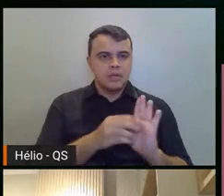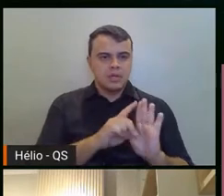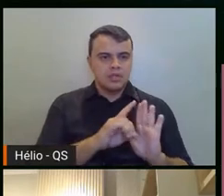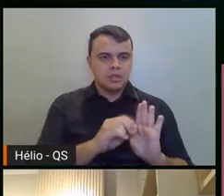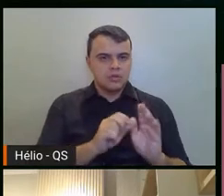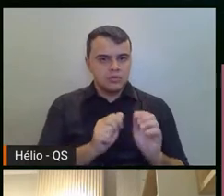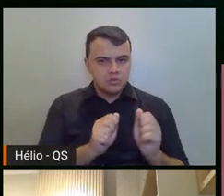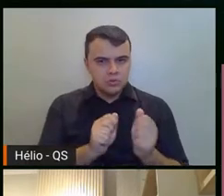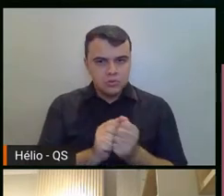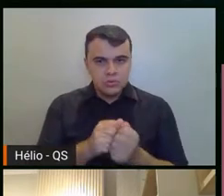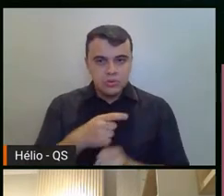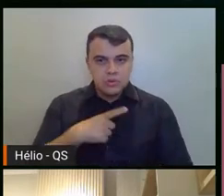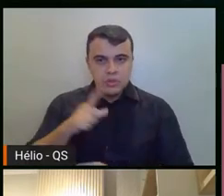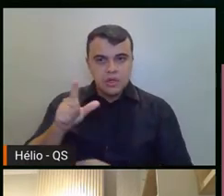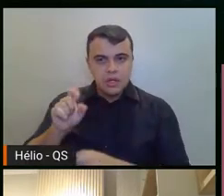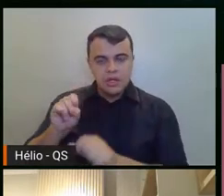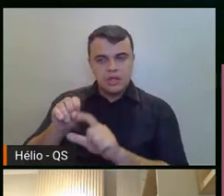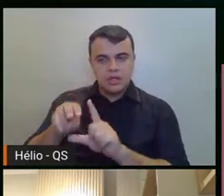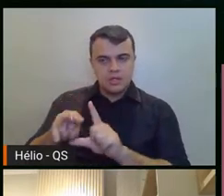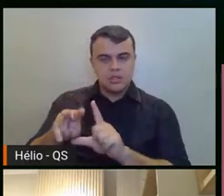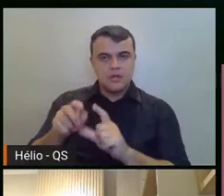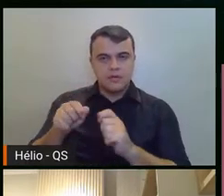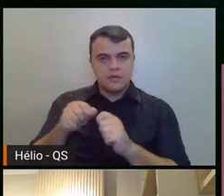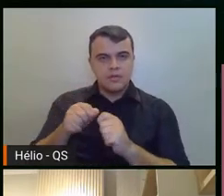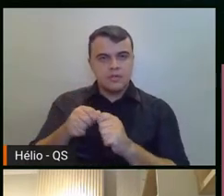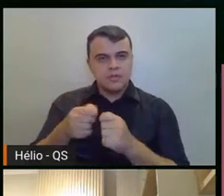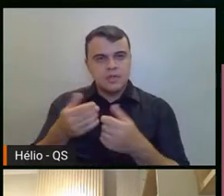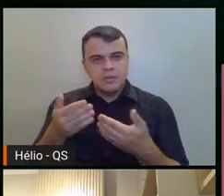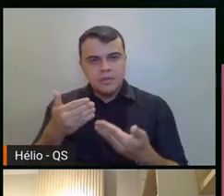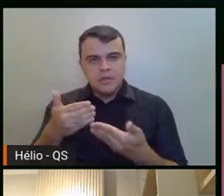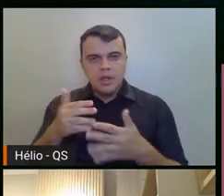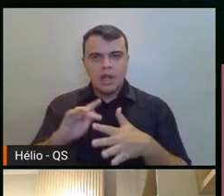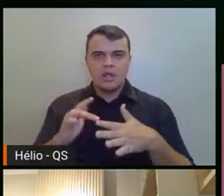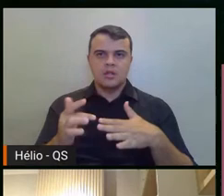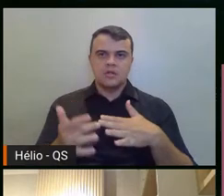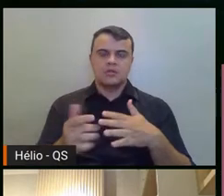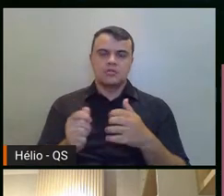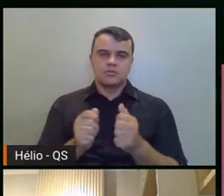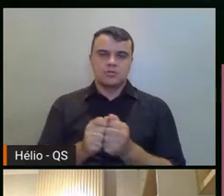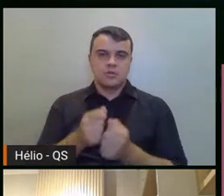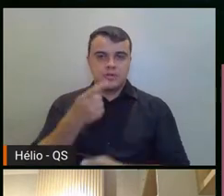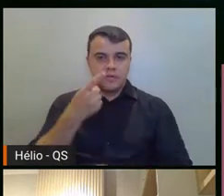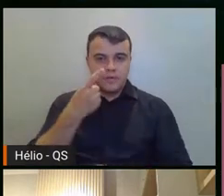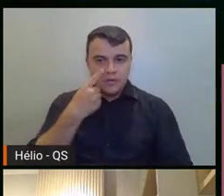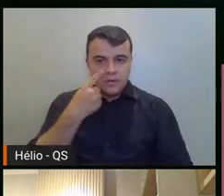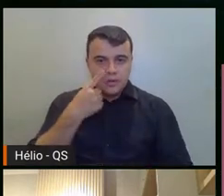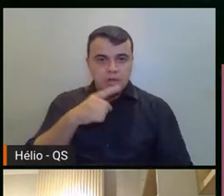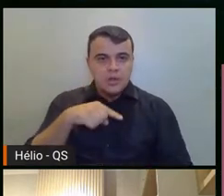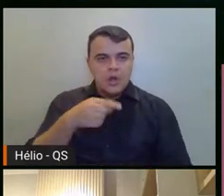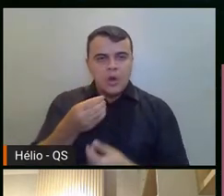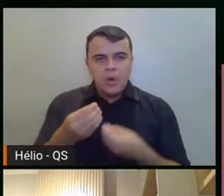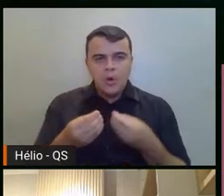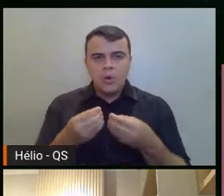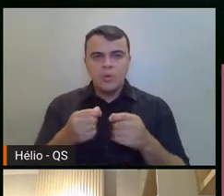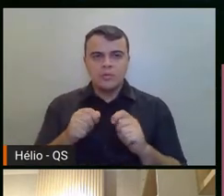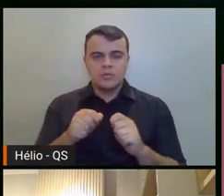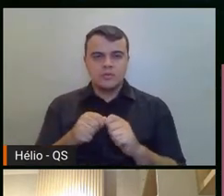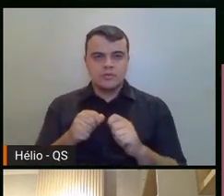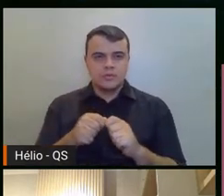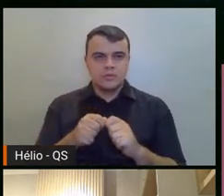todo mundo que tá aqui lá no Linkedin e faz um barulho nas redes sociais Mas vamos dar uma olhada aqui em como que a gente pode